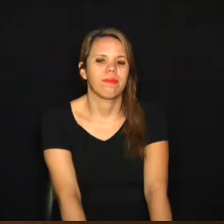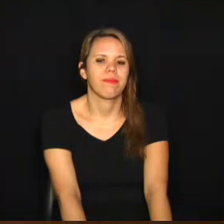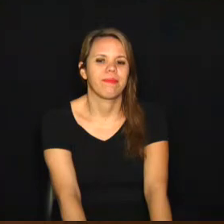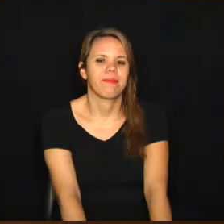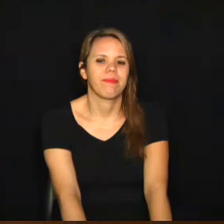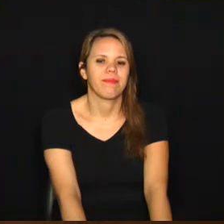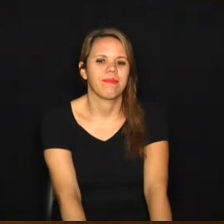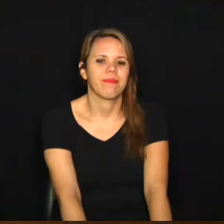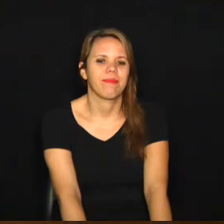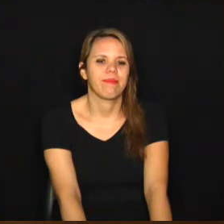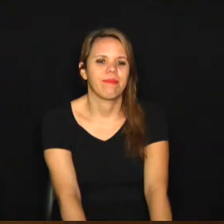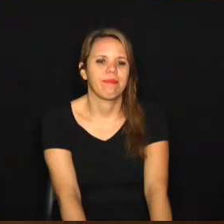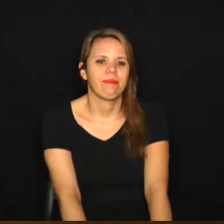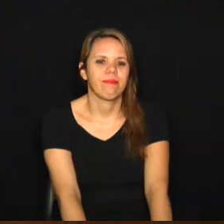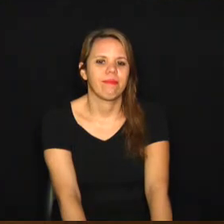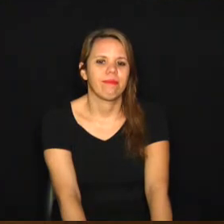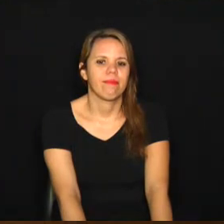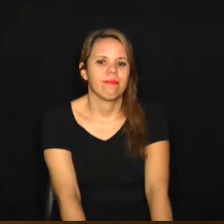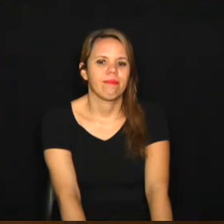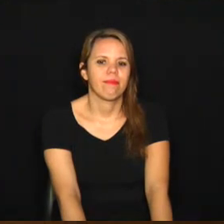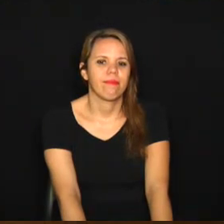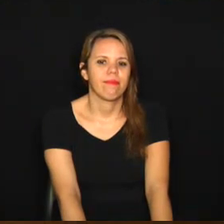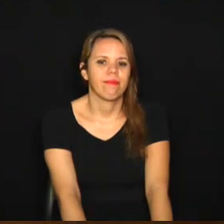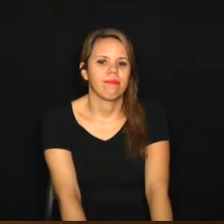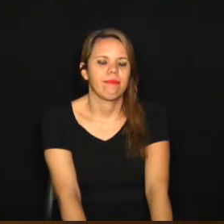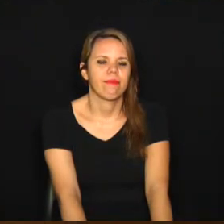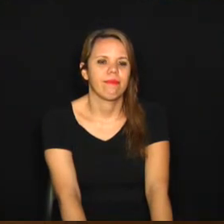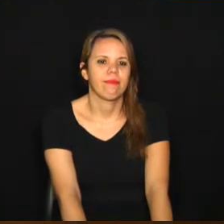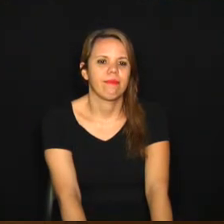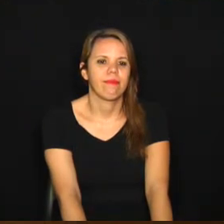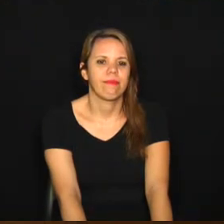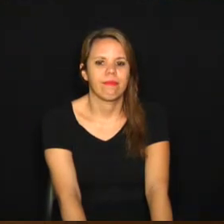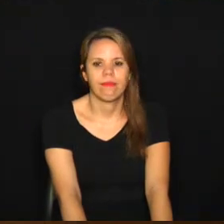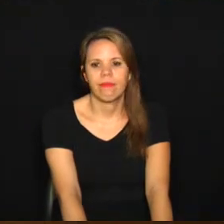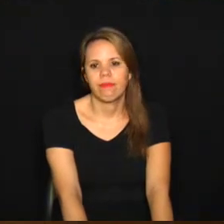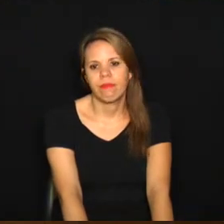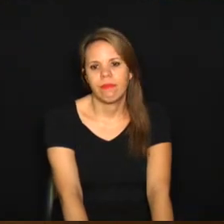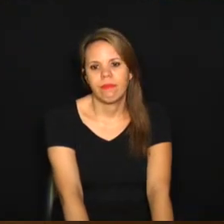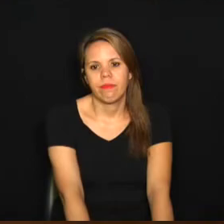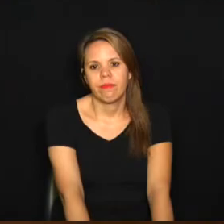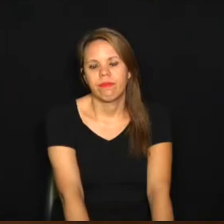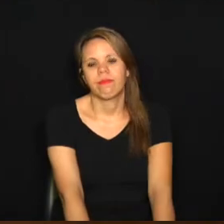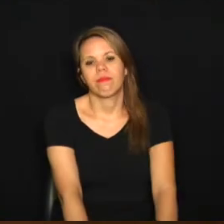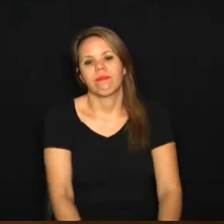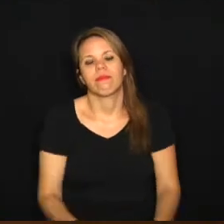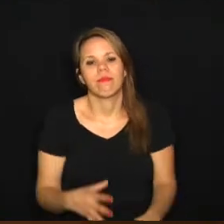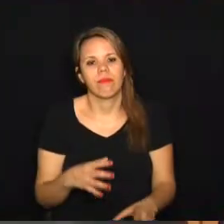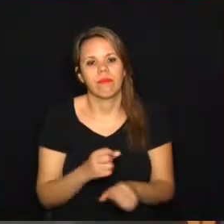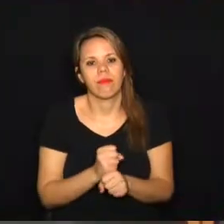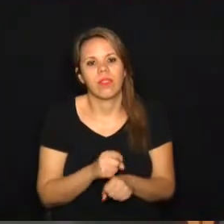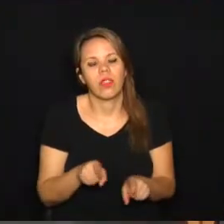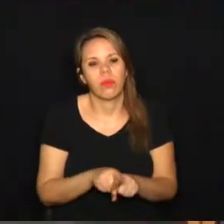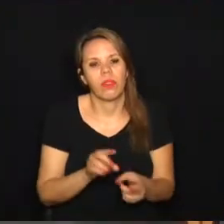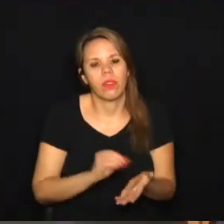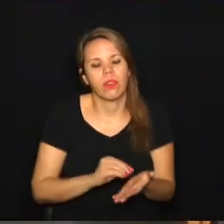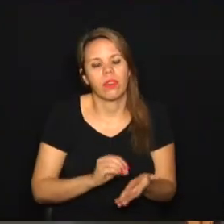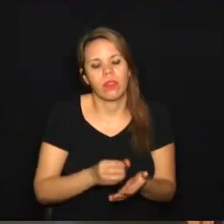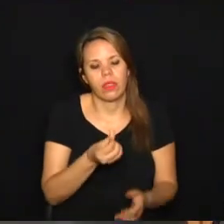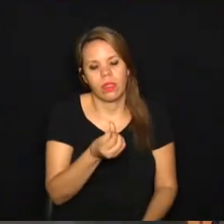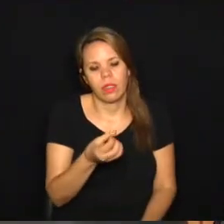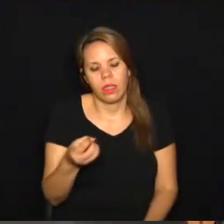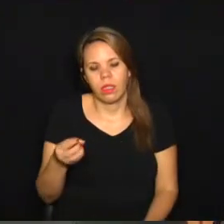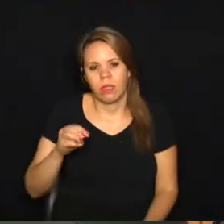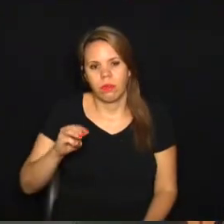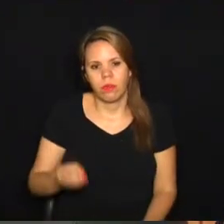acordo, não, tenho mais o Comprev, que aquilo é um dinheiro que vem. O total do déficit é cerca de 600 milhões,